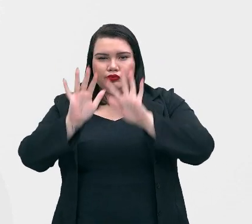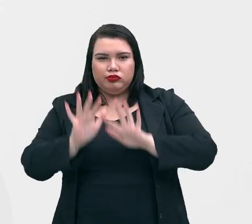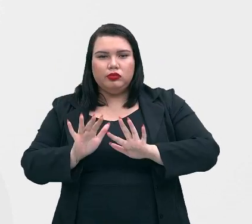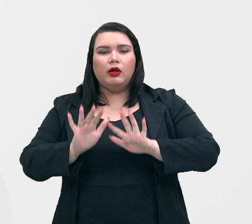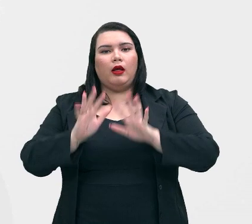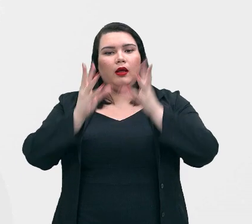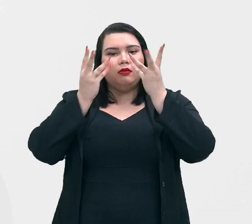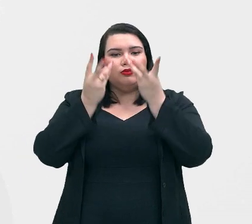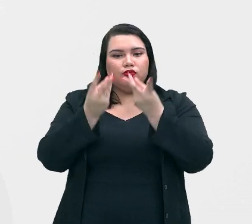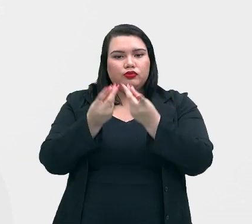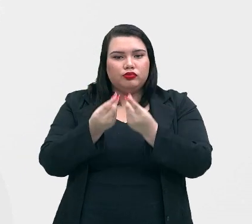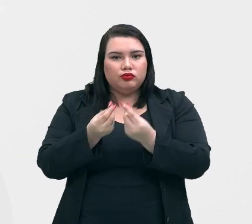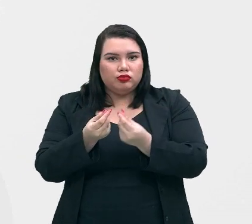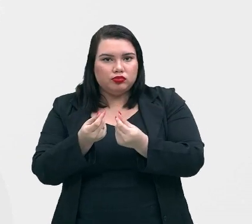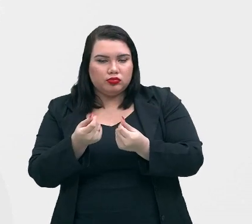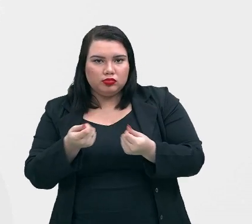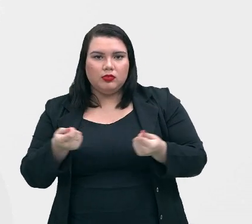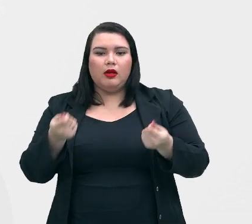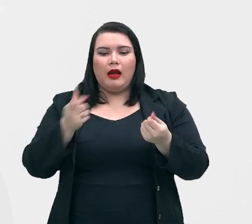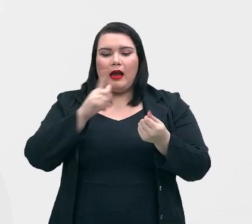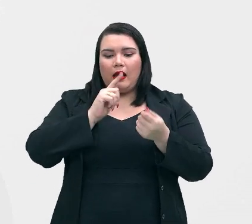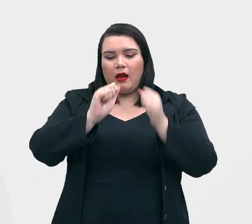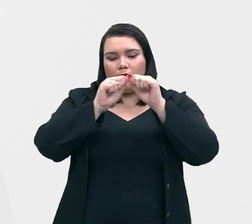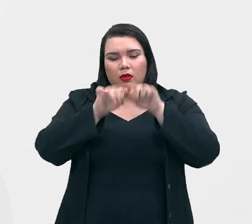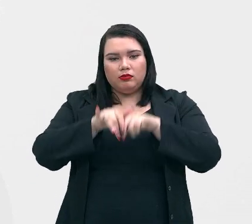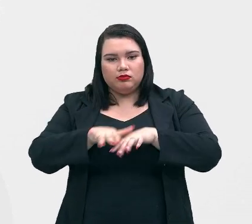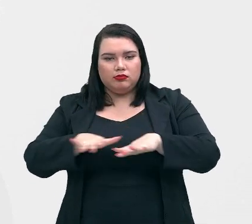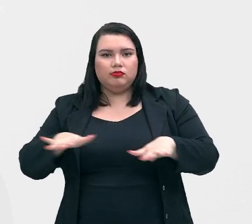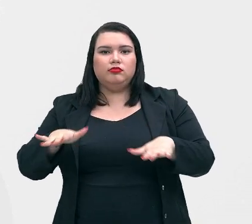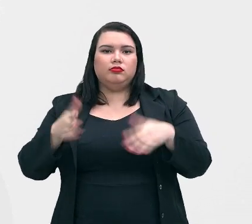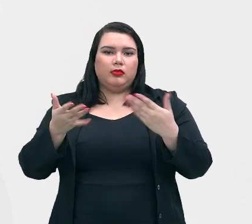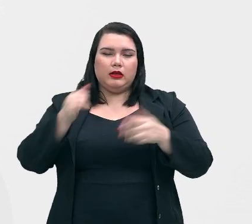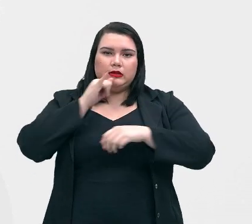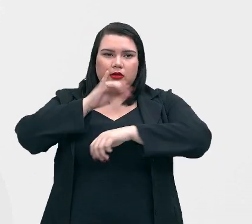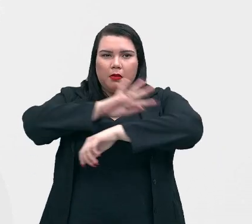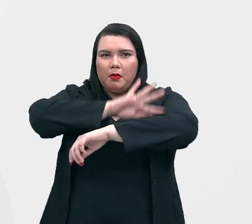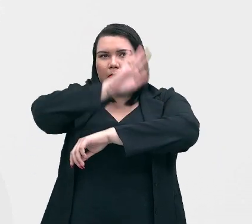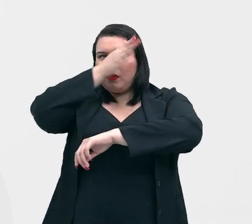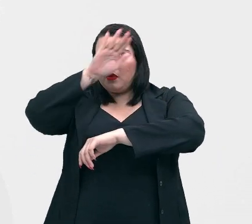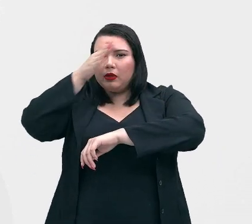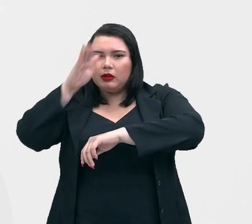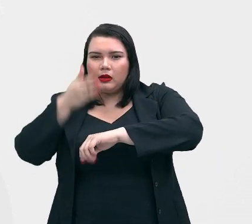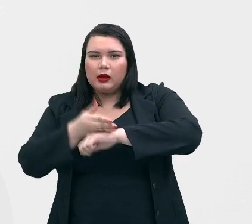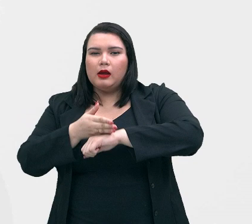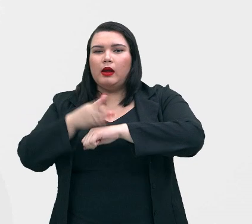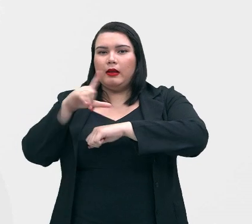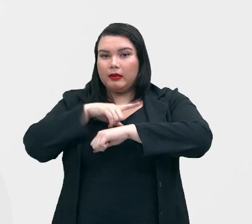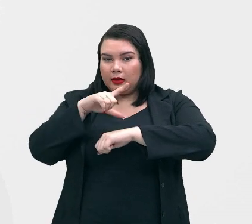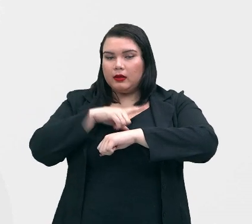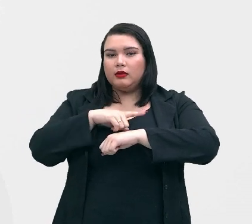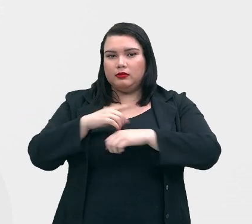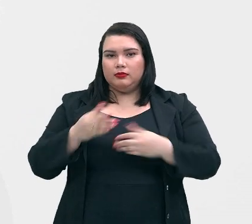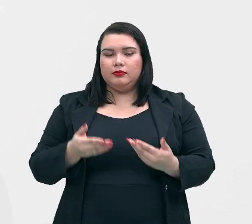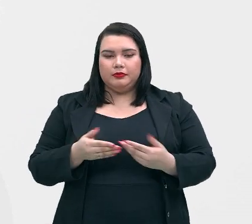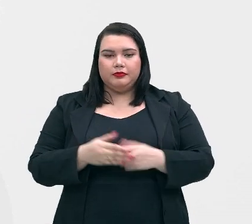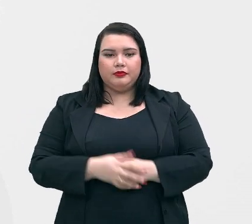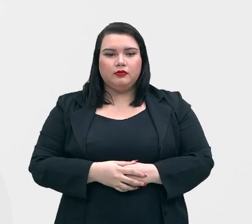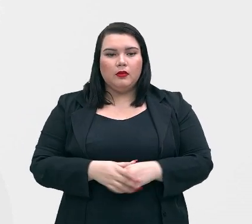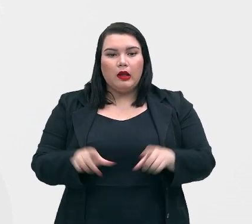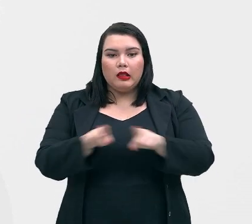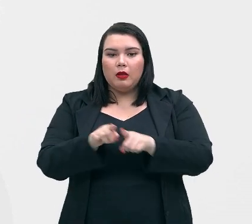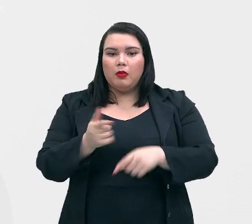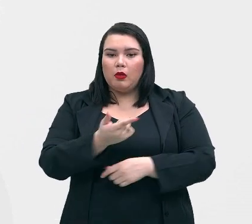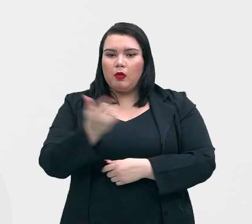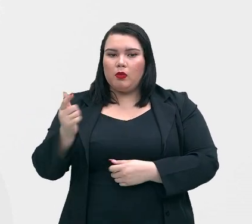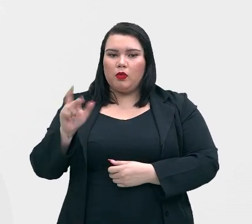principalmente em áreas de altas altitudes, ali uma montanha, né? Por exemplo. Também teremos, gente, os rios